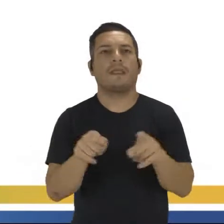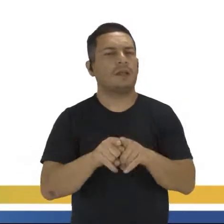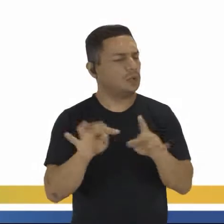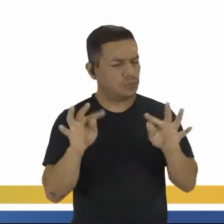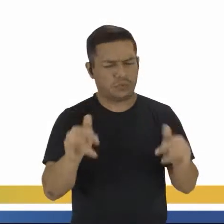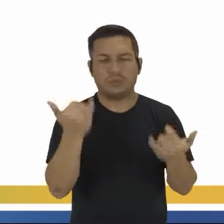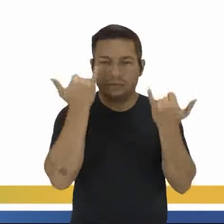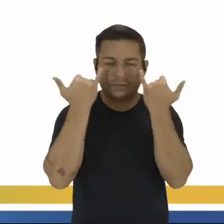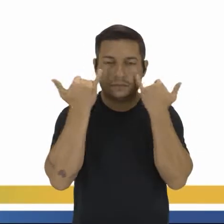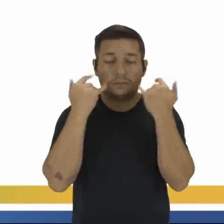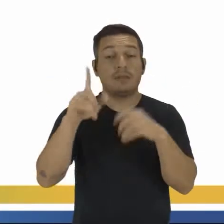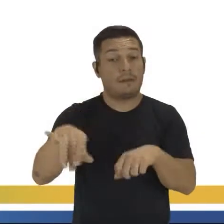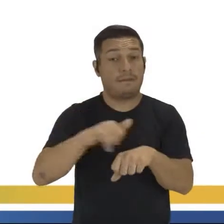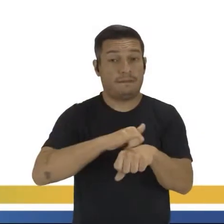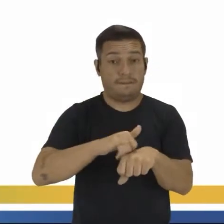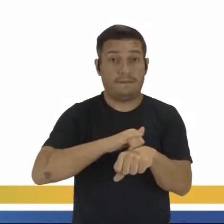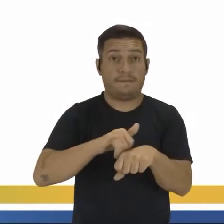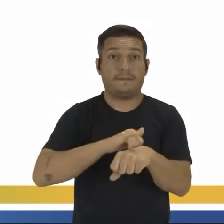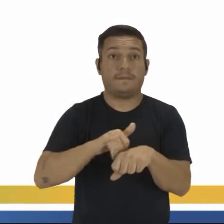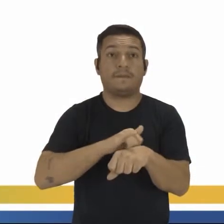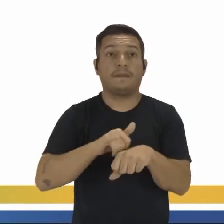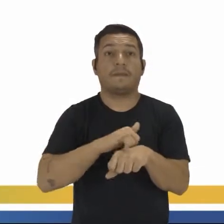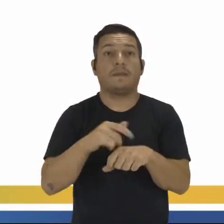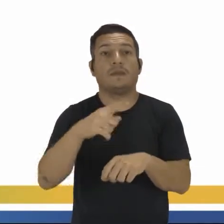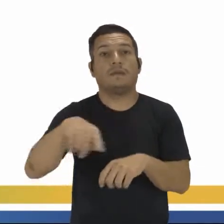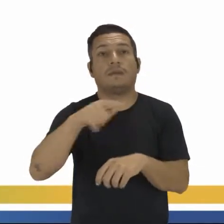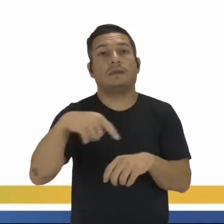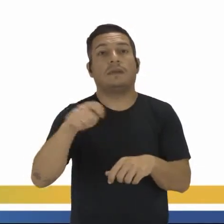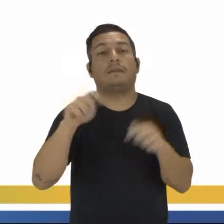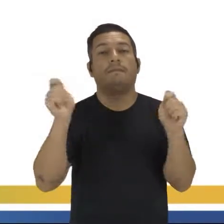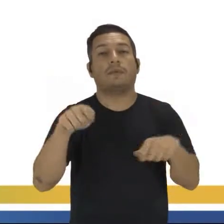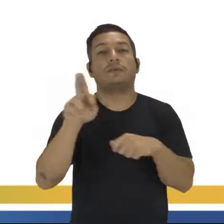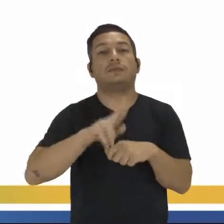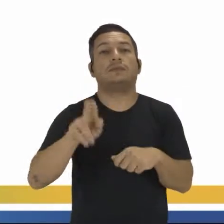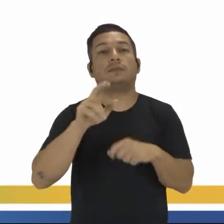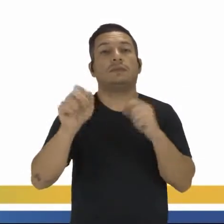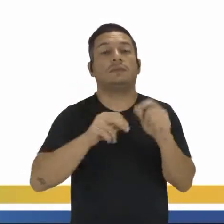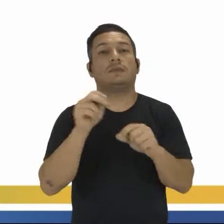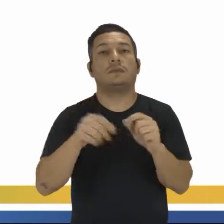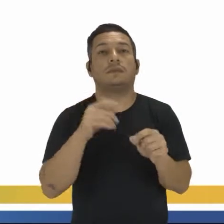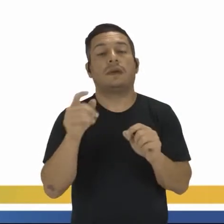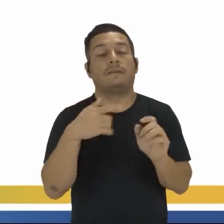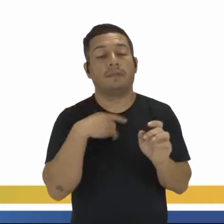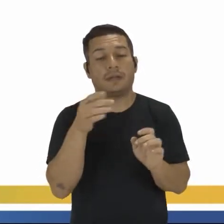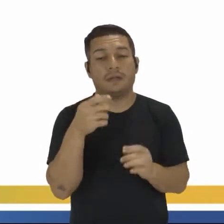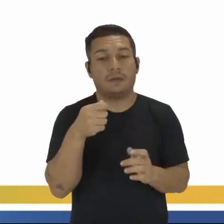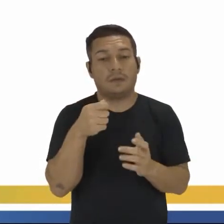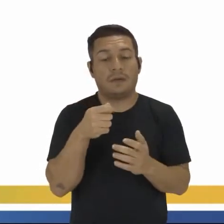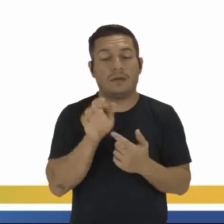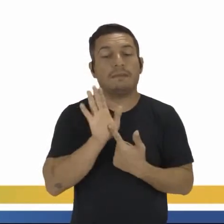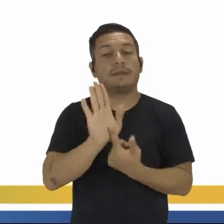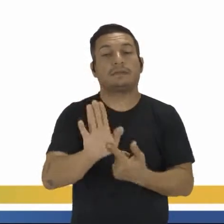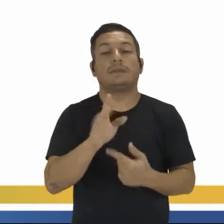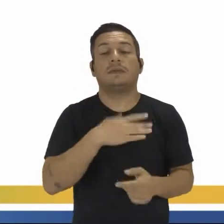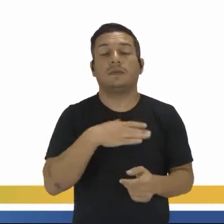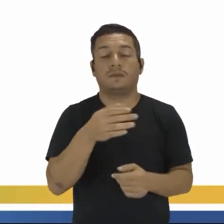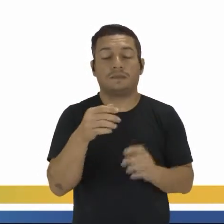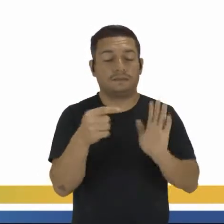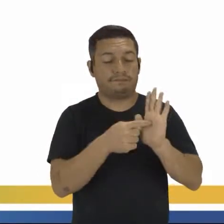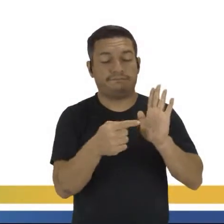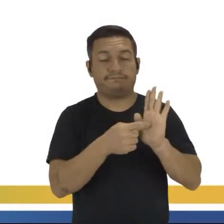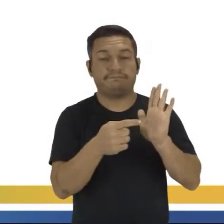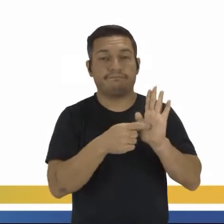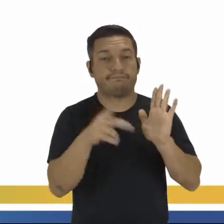esses dados são estratégias argumentativas que você utiliza para a defesa do seu ponto de vista. É importante